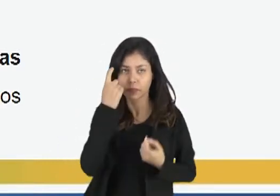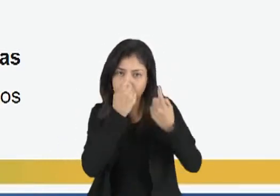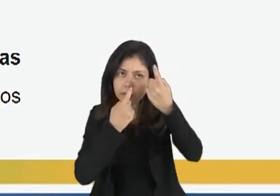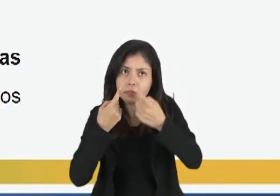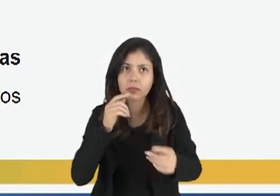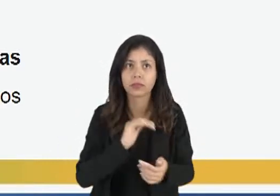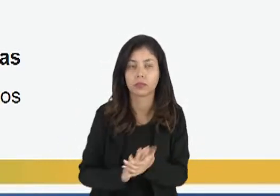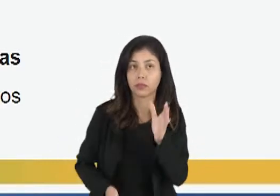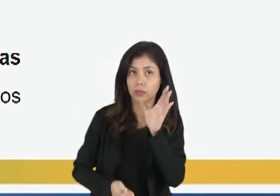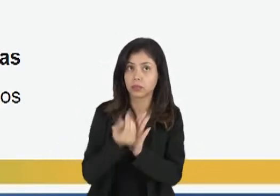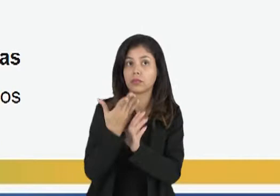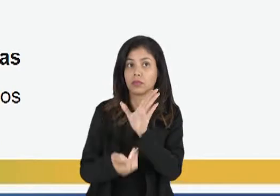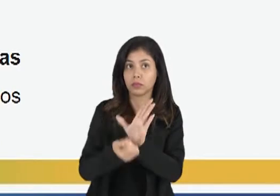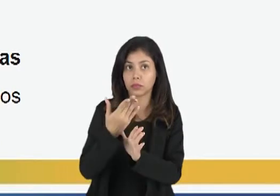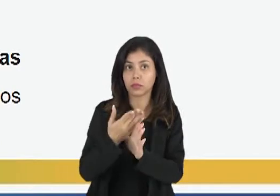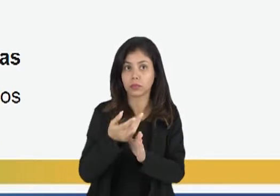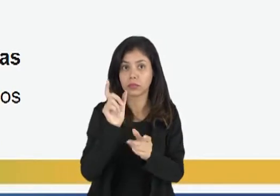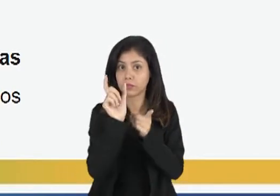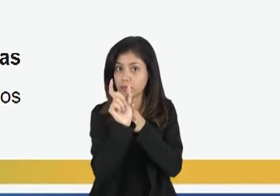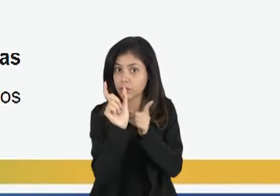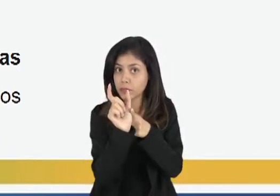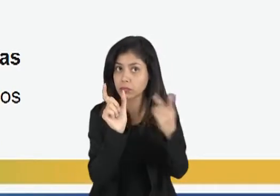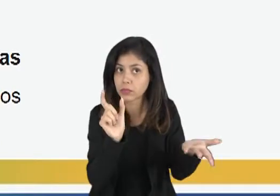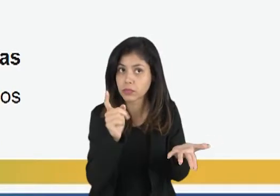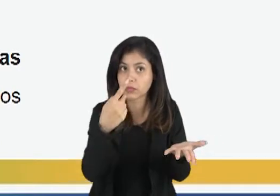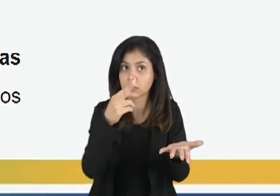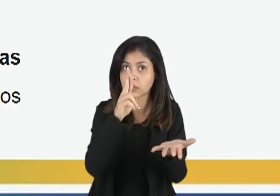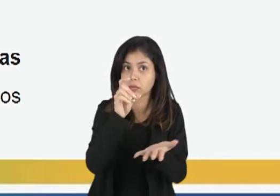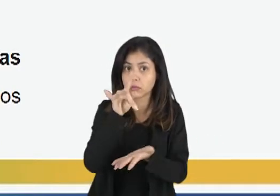ganhos expressivos, olha a palavra, de